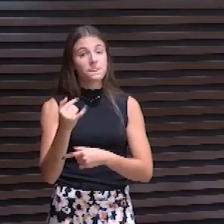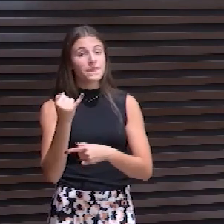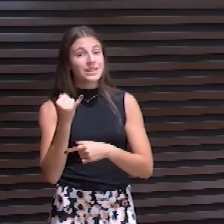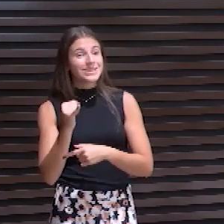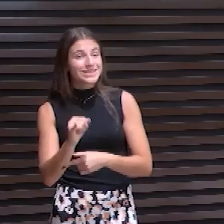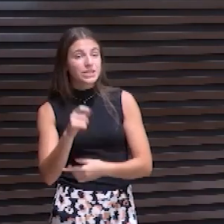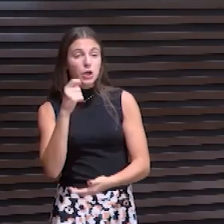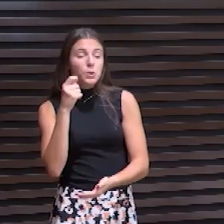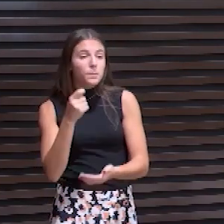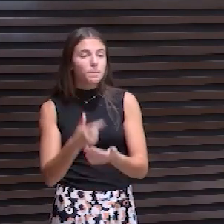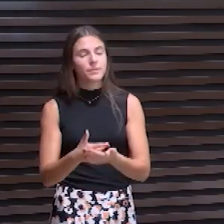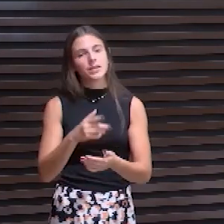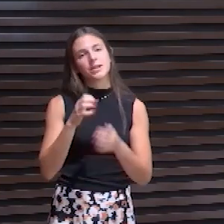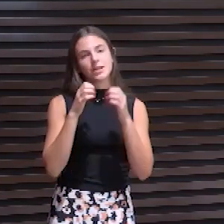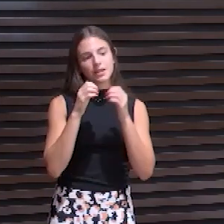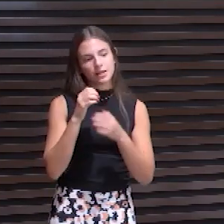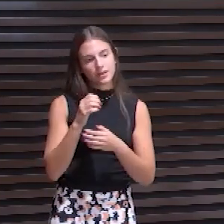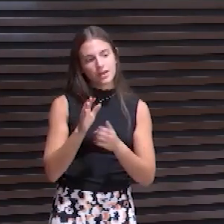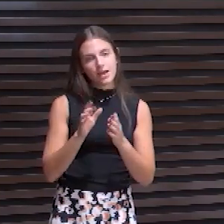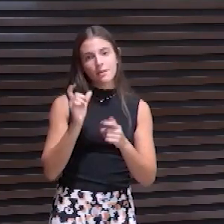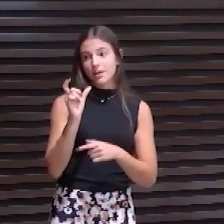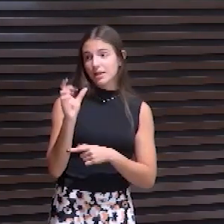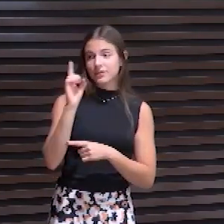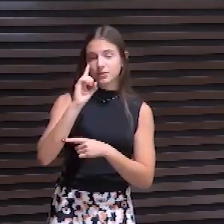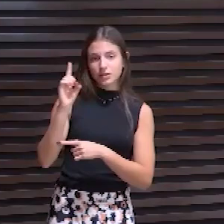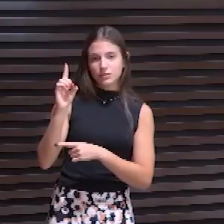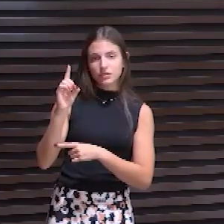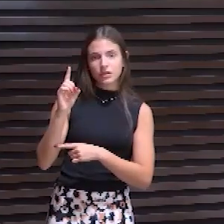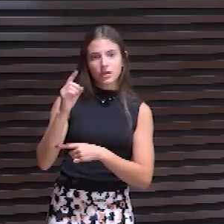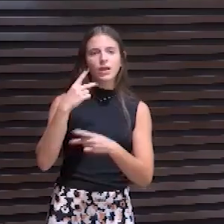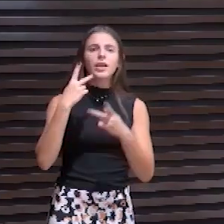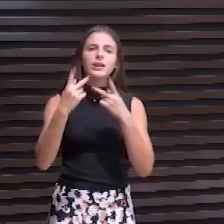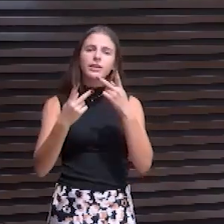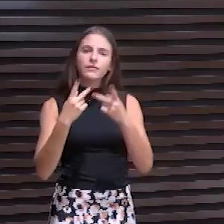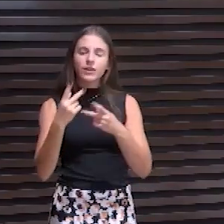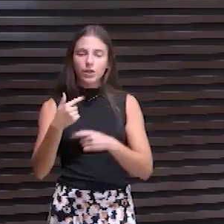escritura, ele estava dizendo, eu sou o Messias.